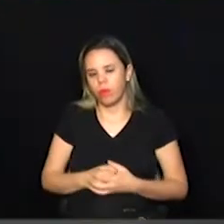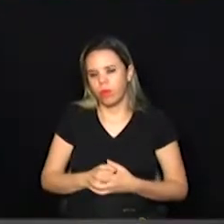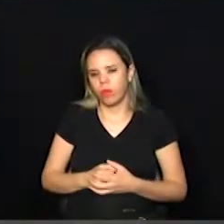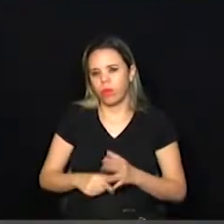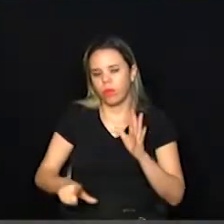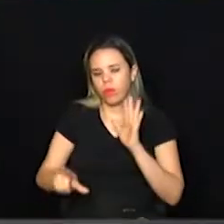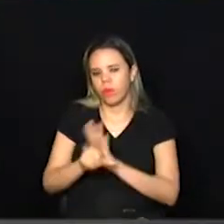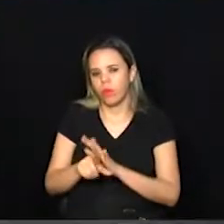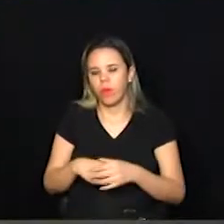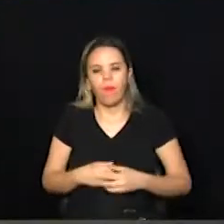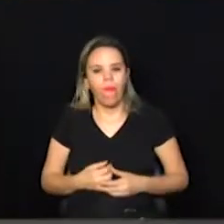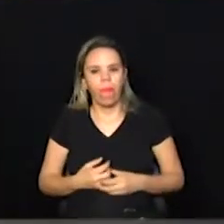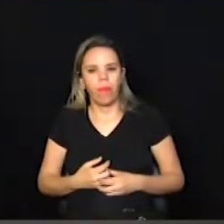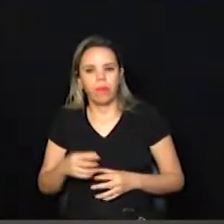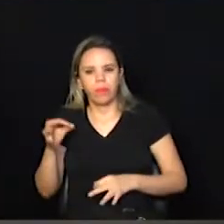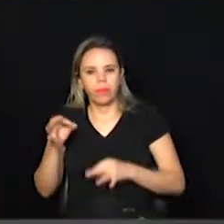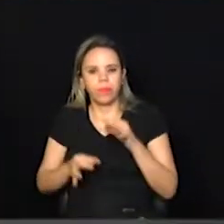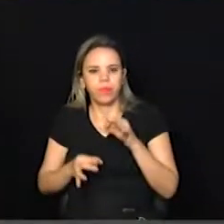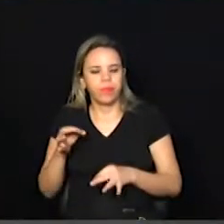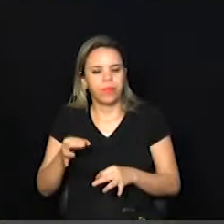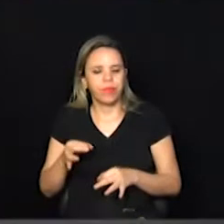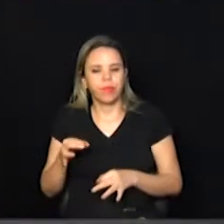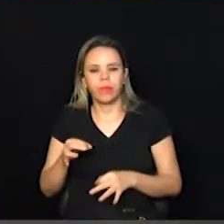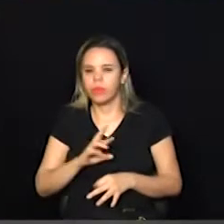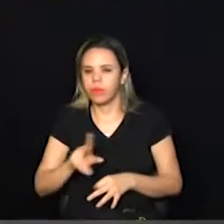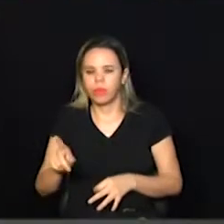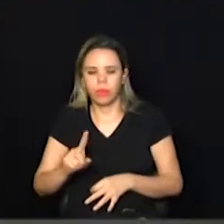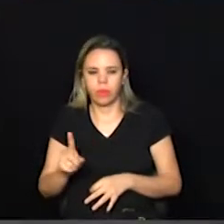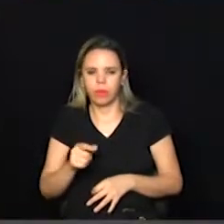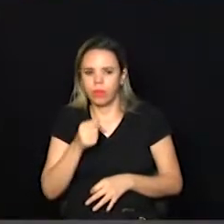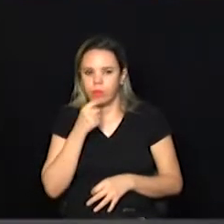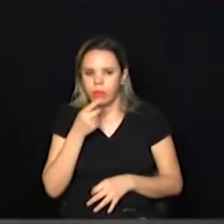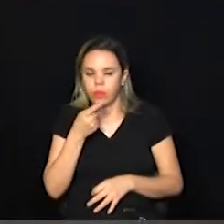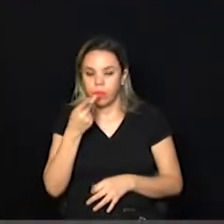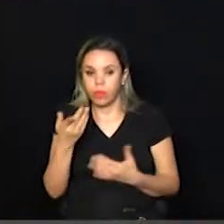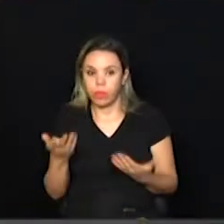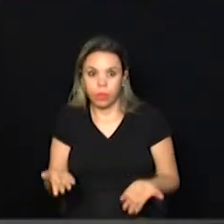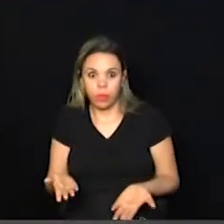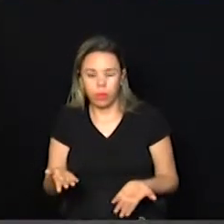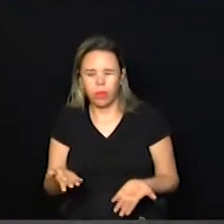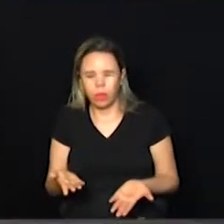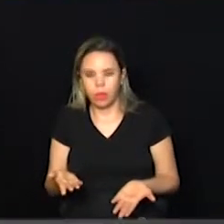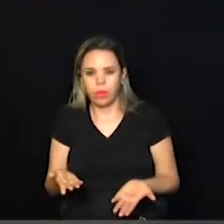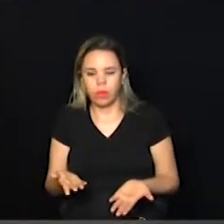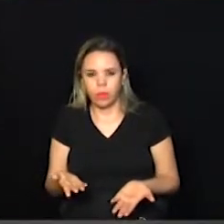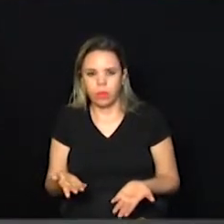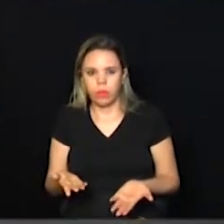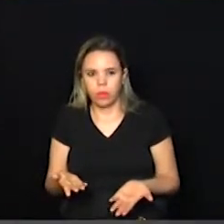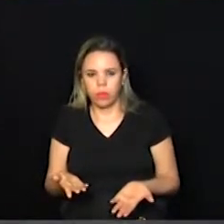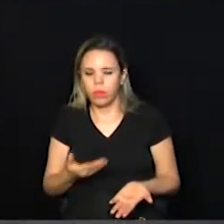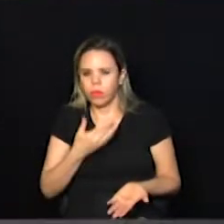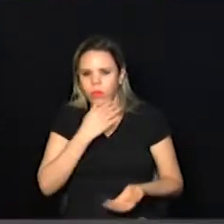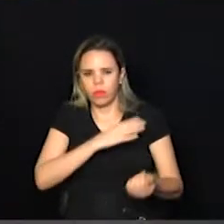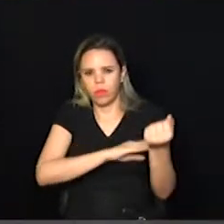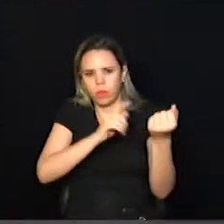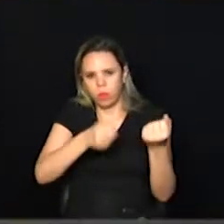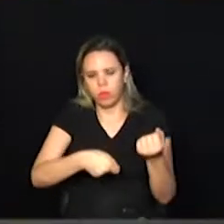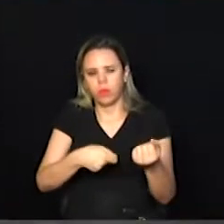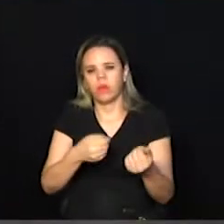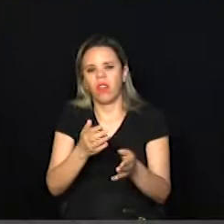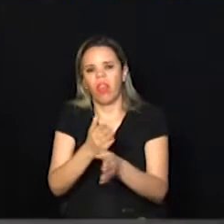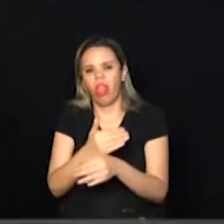legal, né? Jurisprudencial não. Estou dizendo isso para dizer o quanto o machismo, o